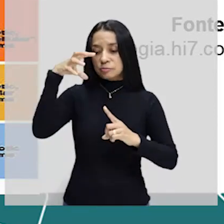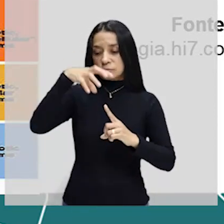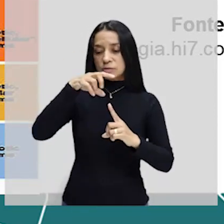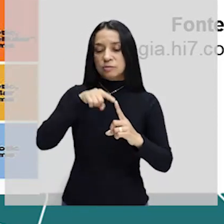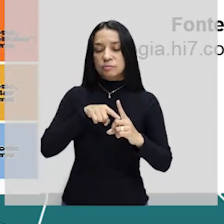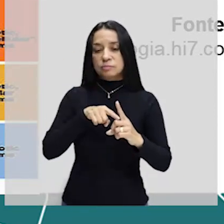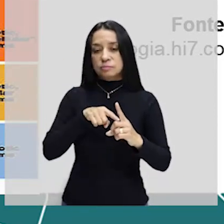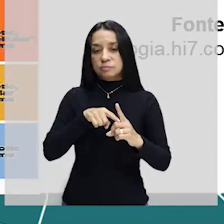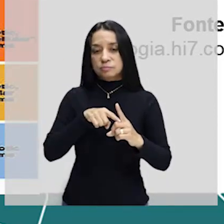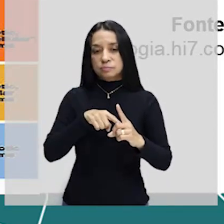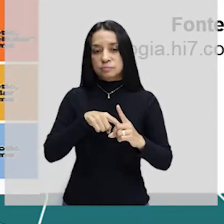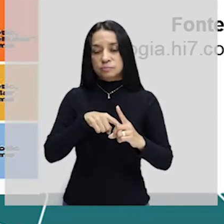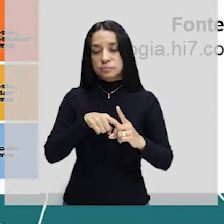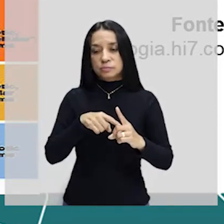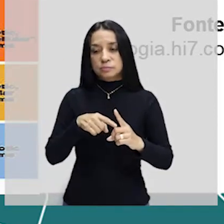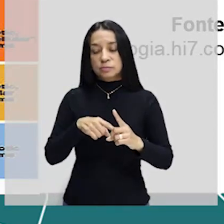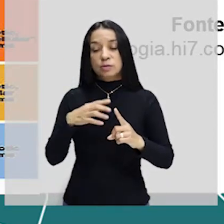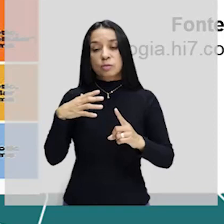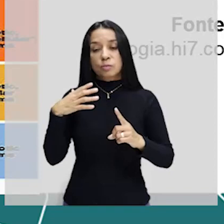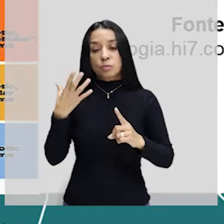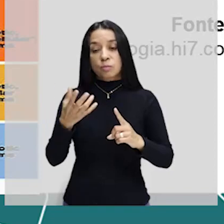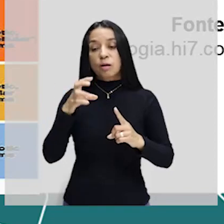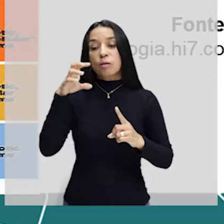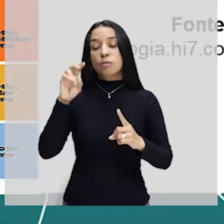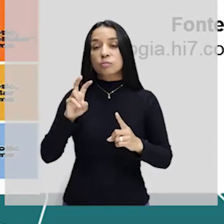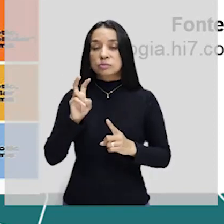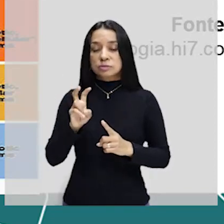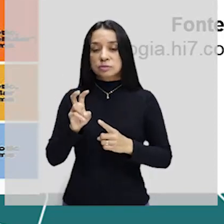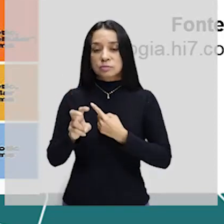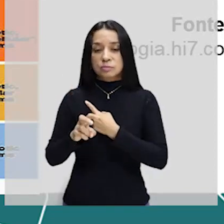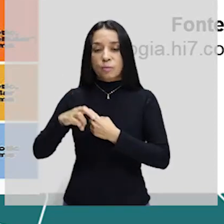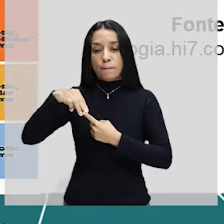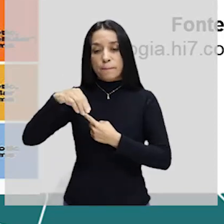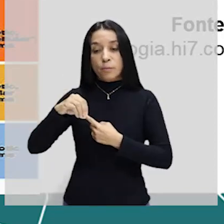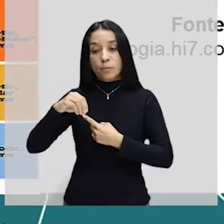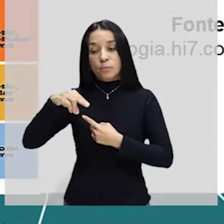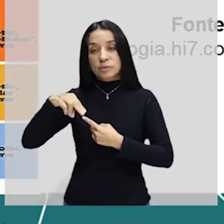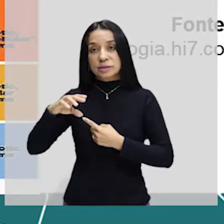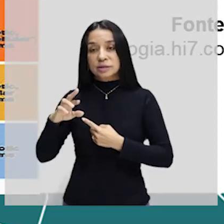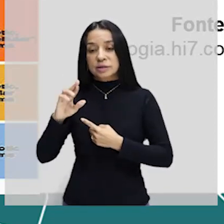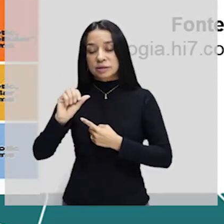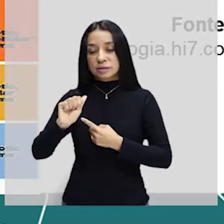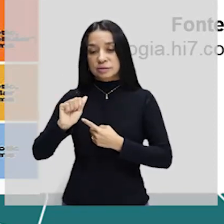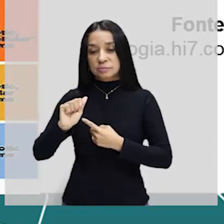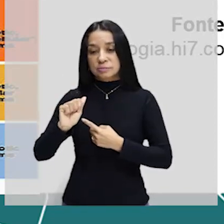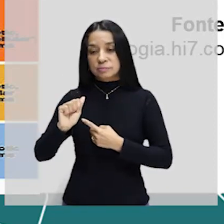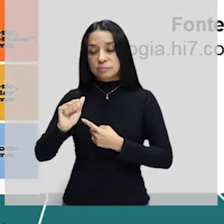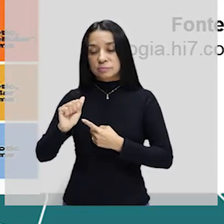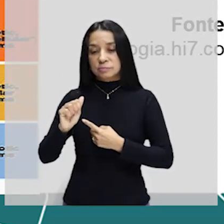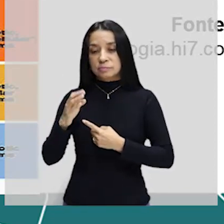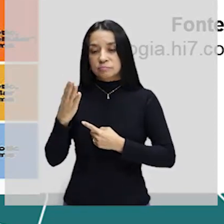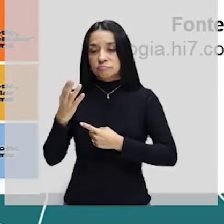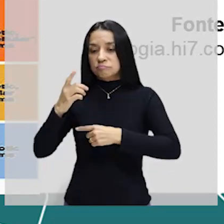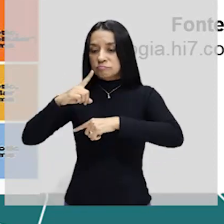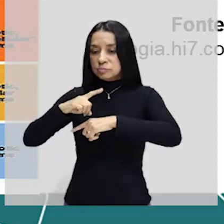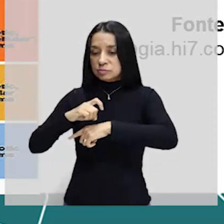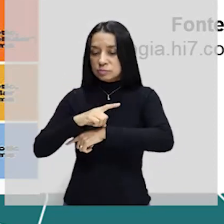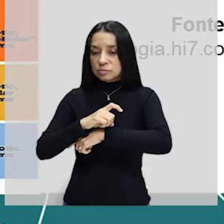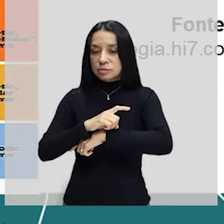pessoal? Quais seriam esses 5 reinos? Reino Monera, que é das bactérias, reino